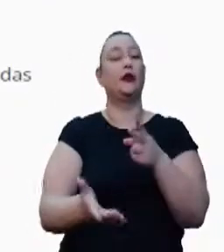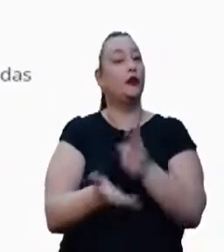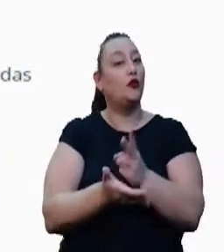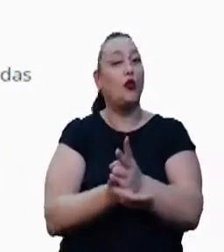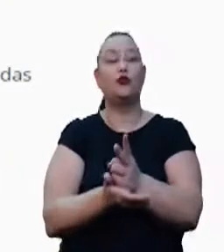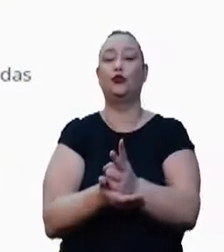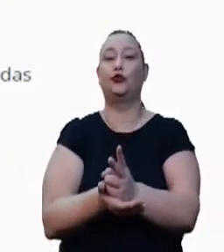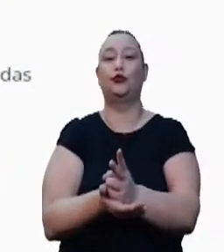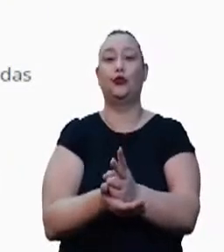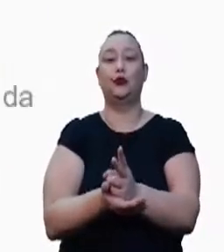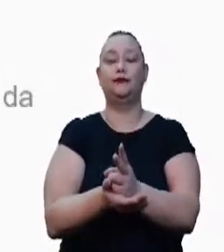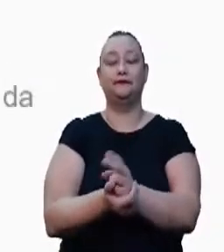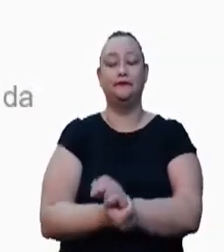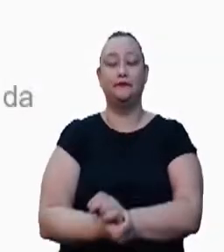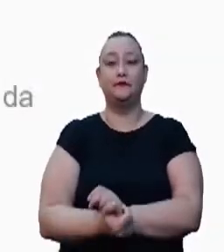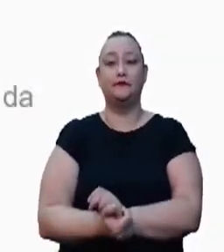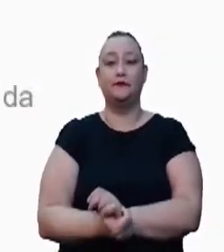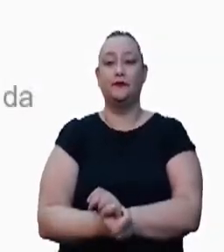o efeito da toxina.